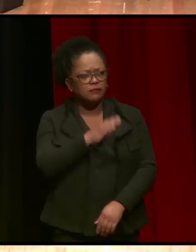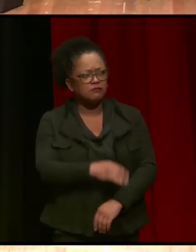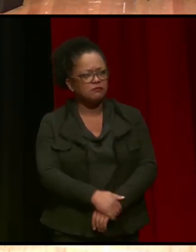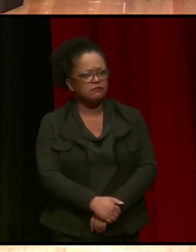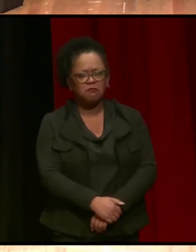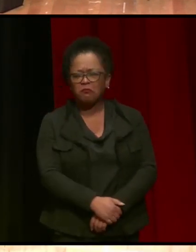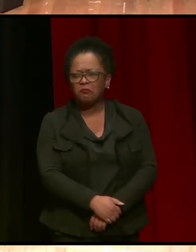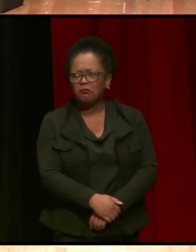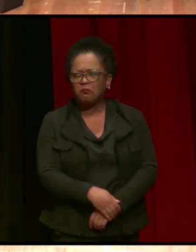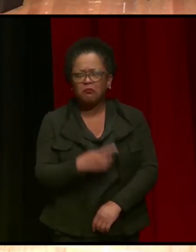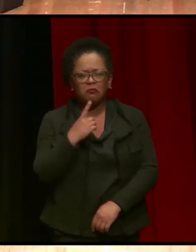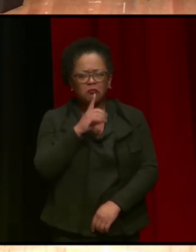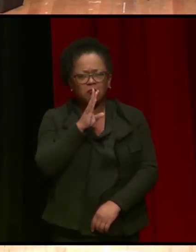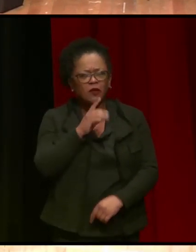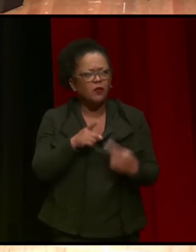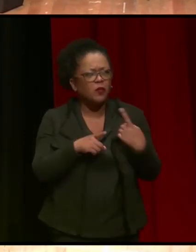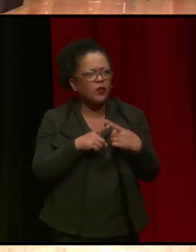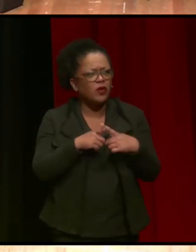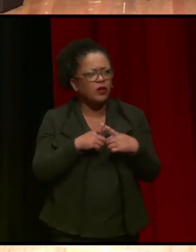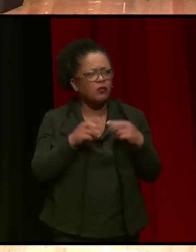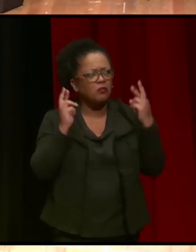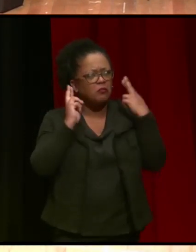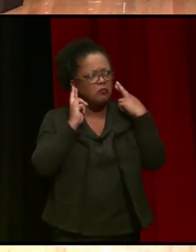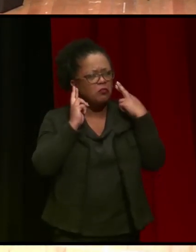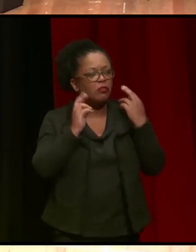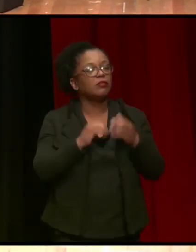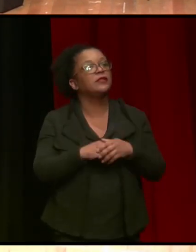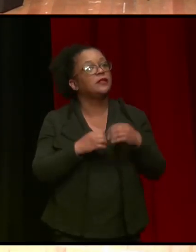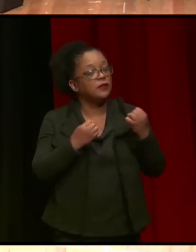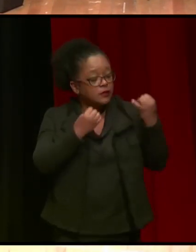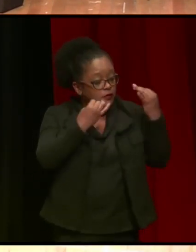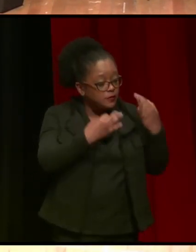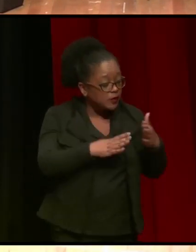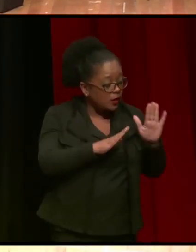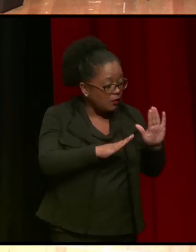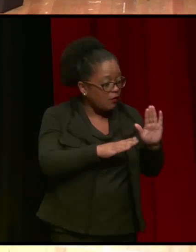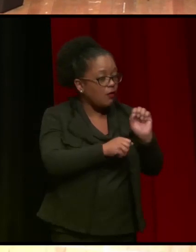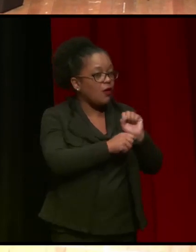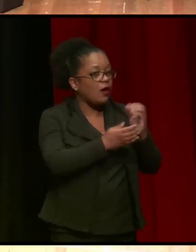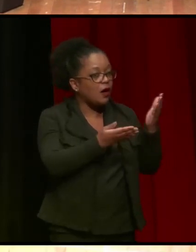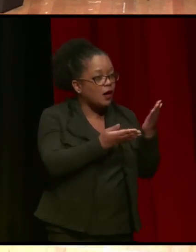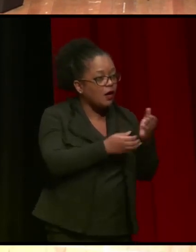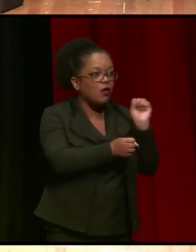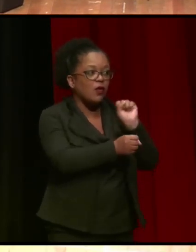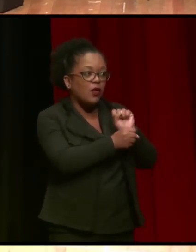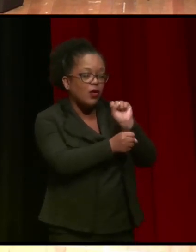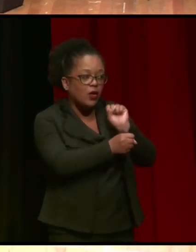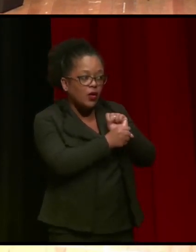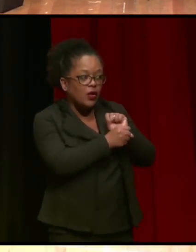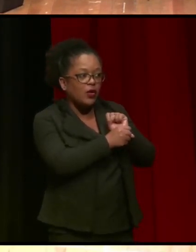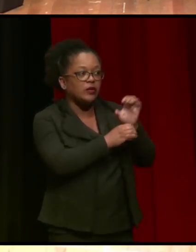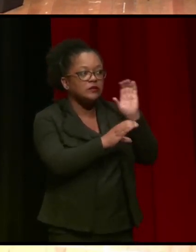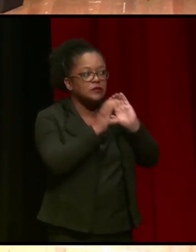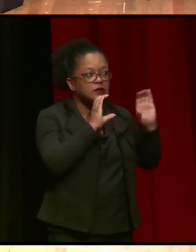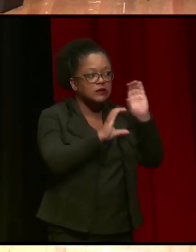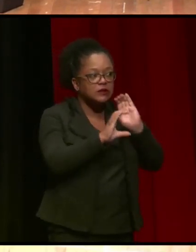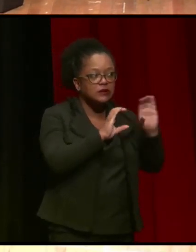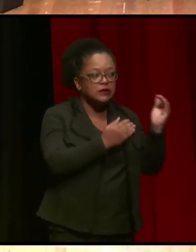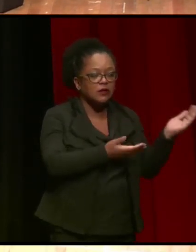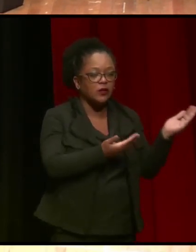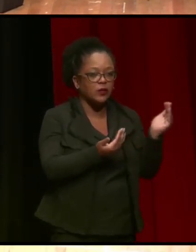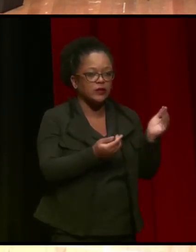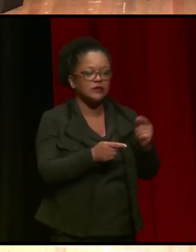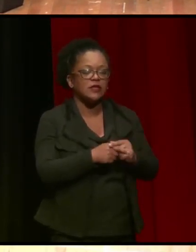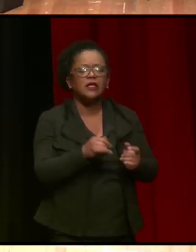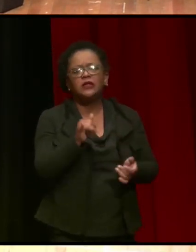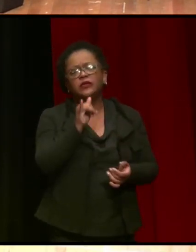quieto? Está entendendo? Você tem que explicar, não, por exemplo, um exemplo claro de surdo, os surdos quando começam a vir na igreja,